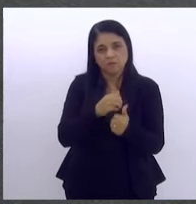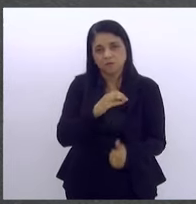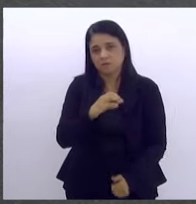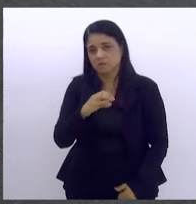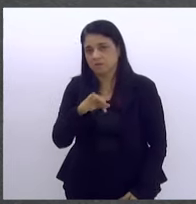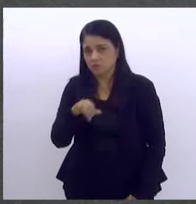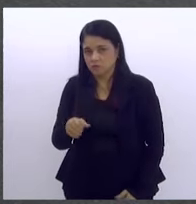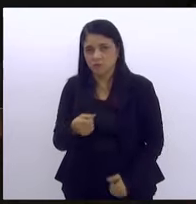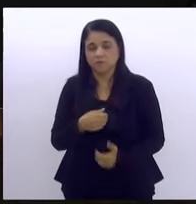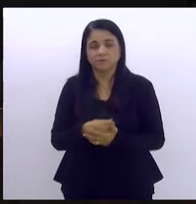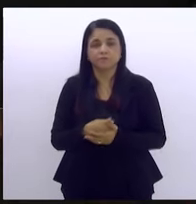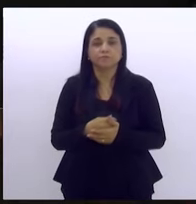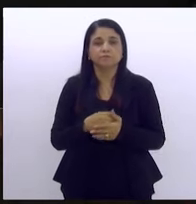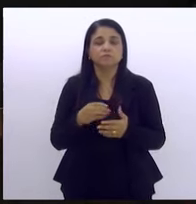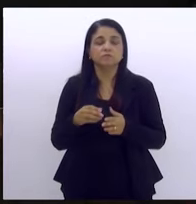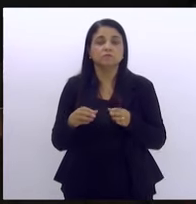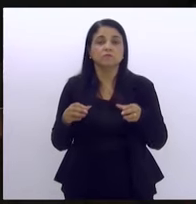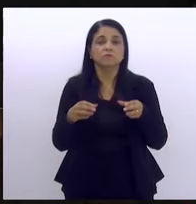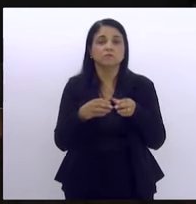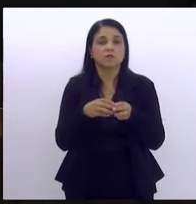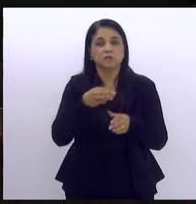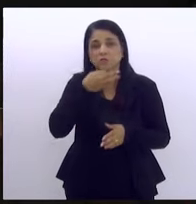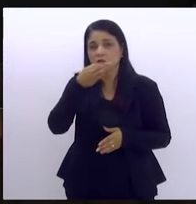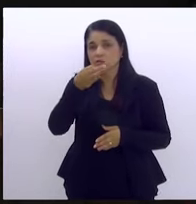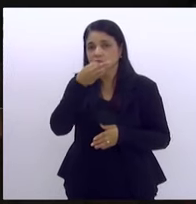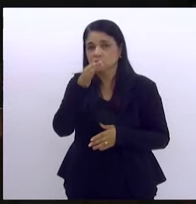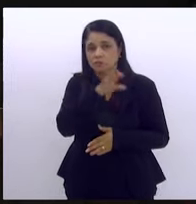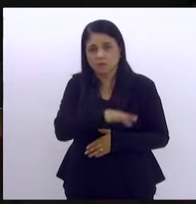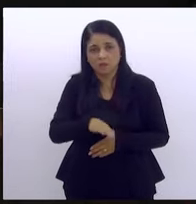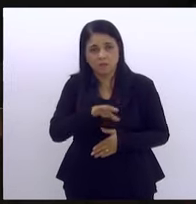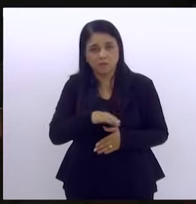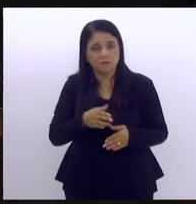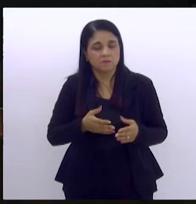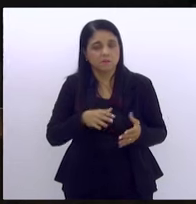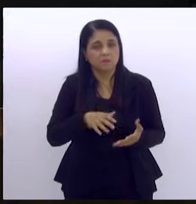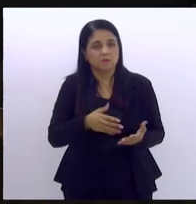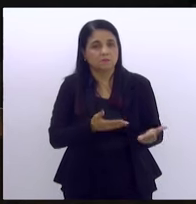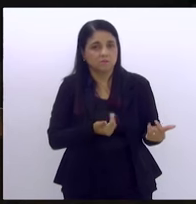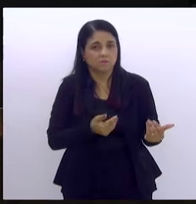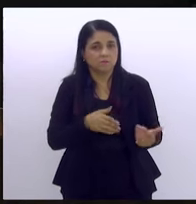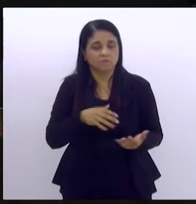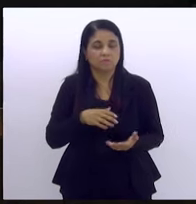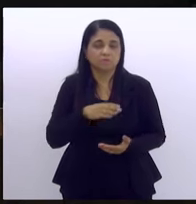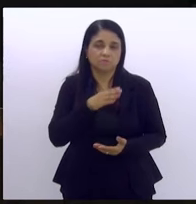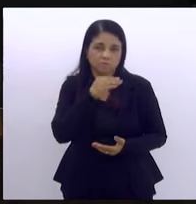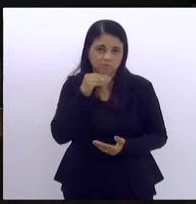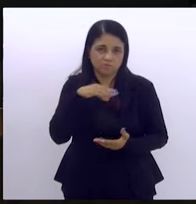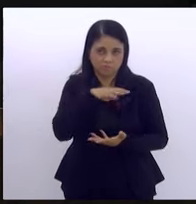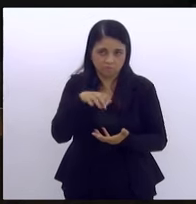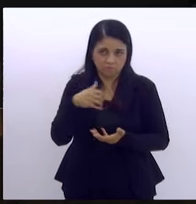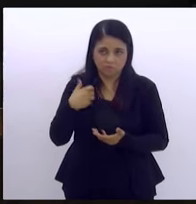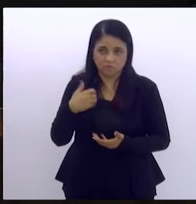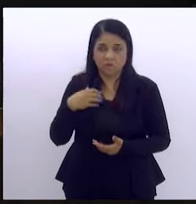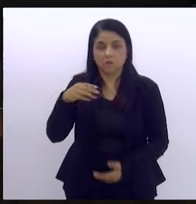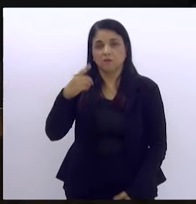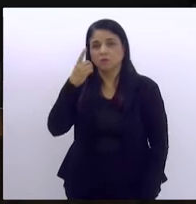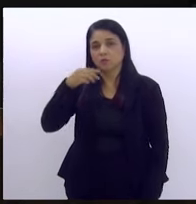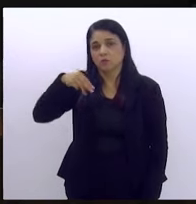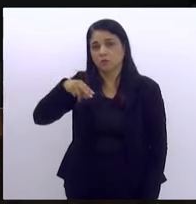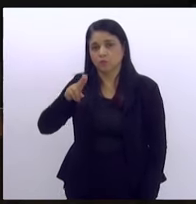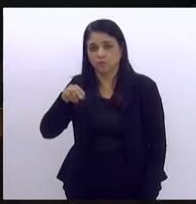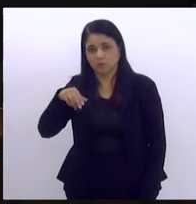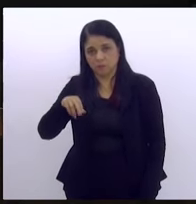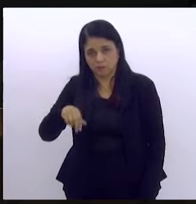Obrigada. Pela Comissão de Assuntos da Criança, do Adolescente e da Pessoa Idosa, deputado Muni Neto. Deputado Antônio de